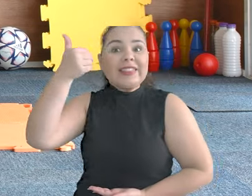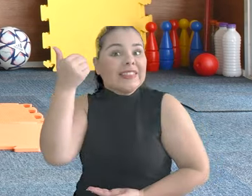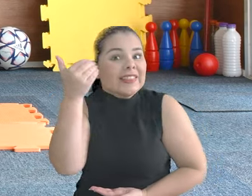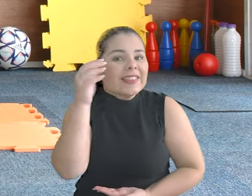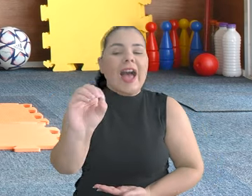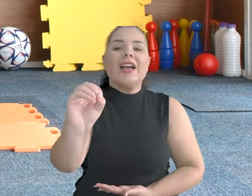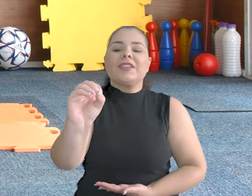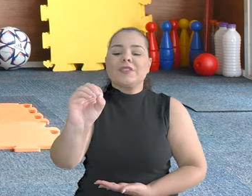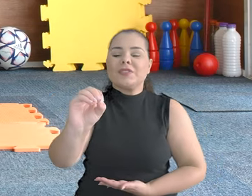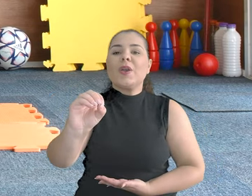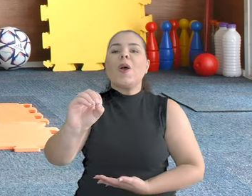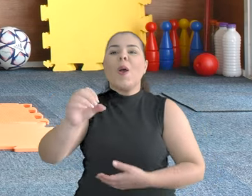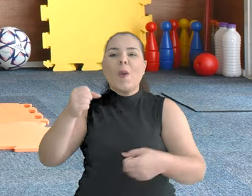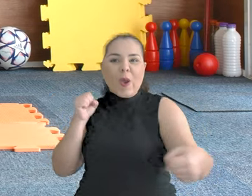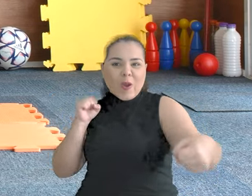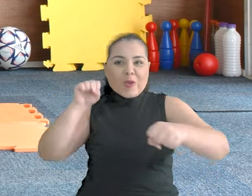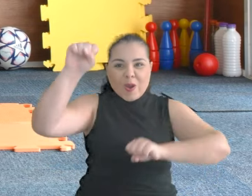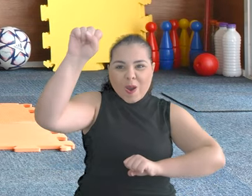dez